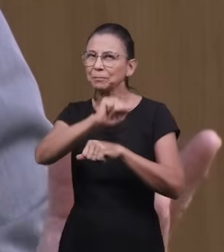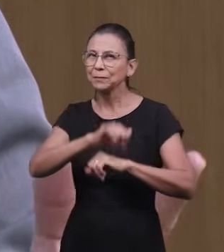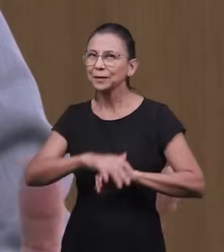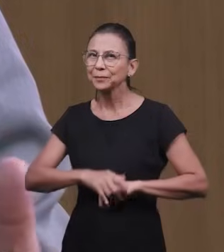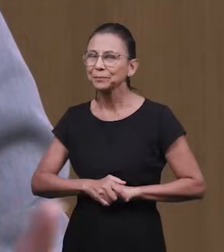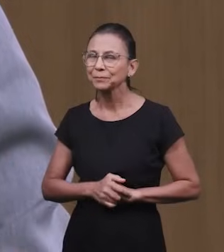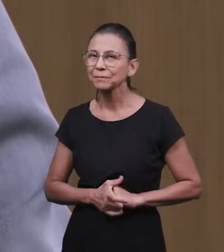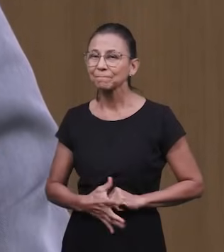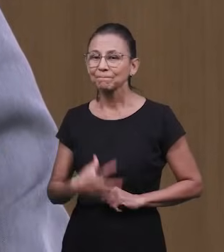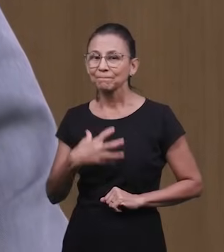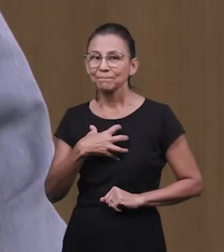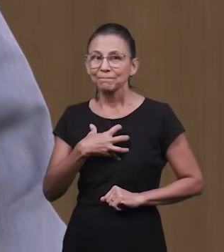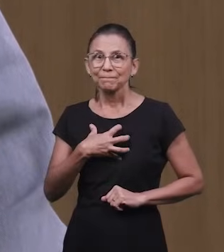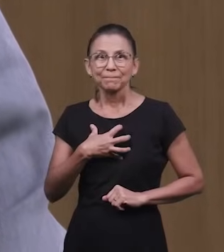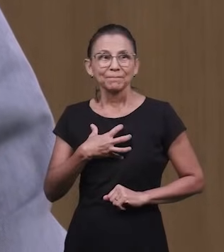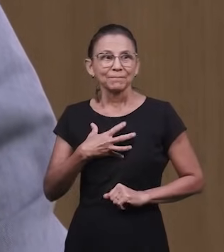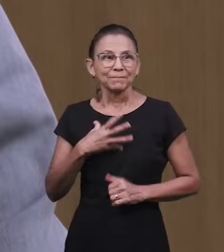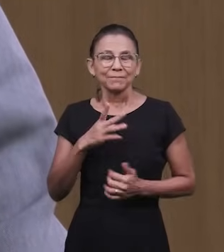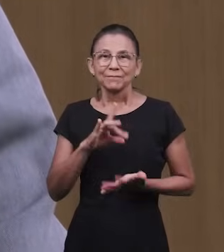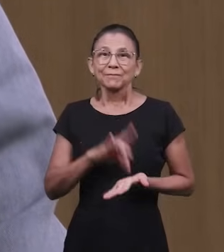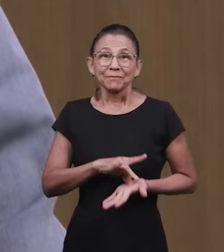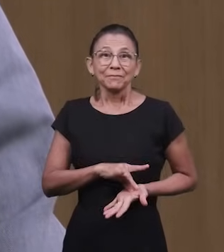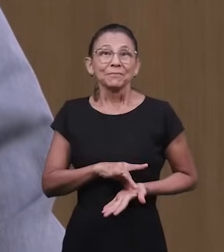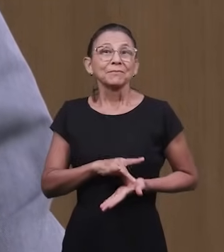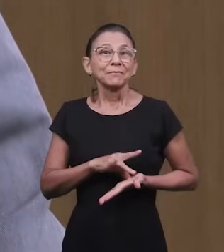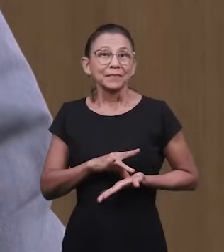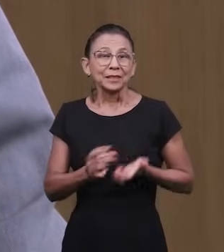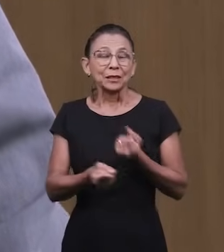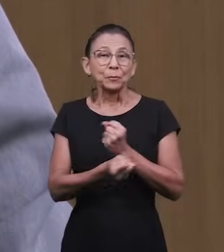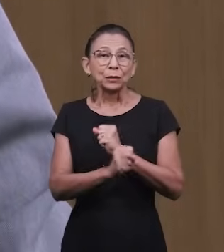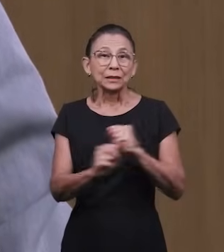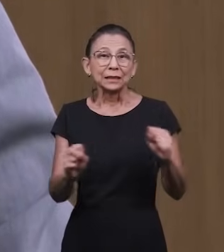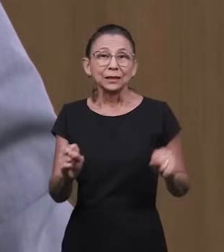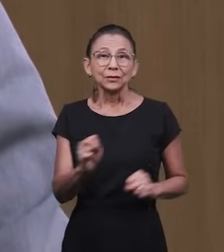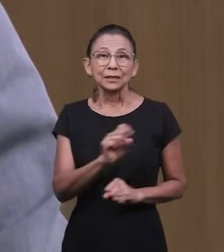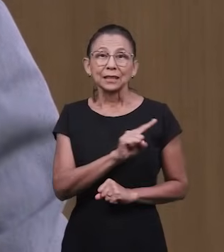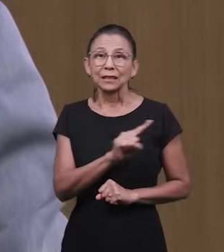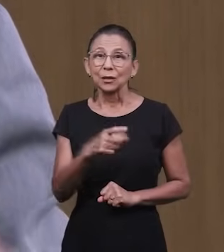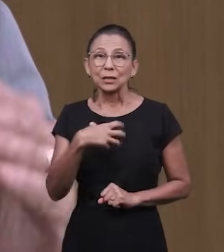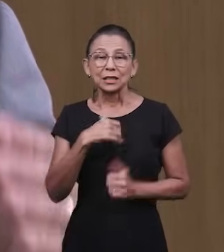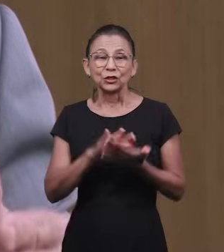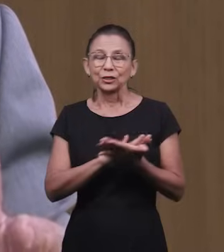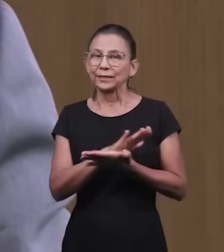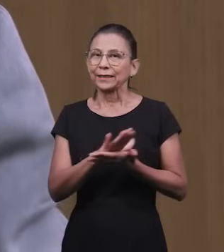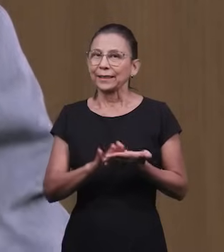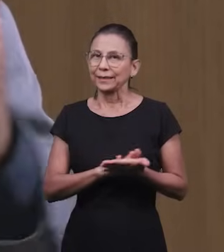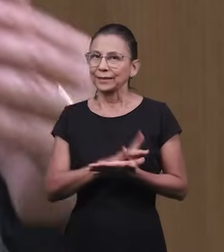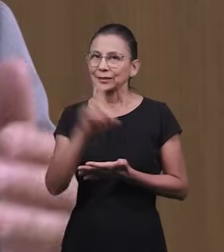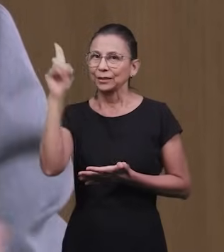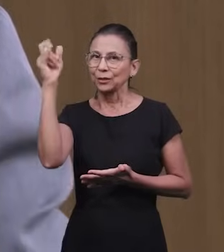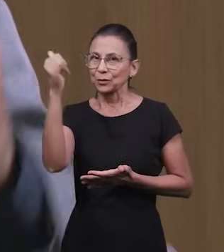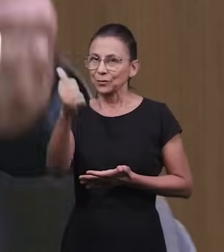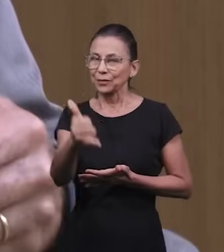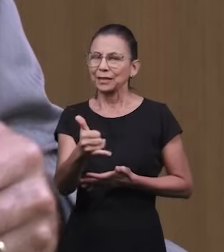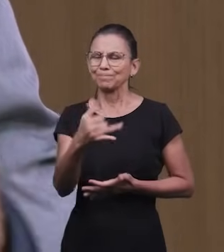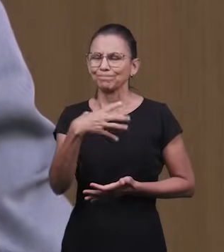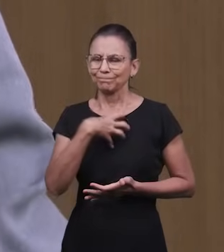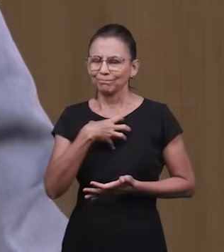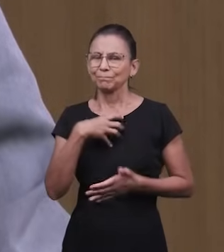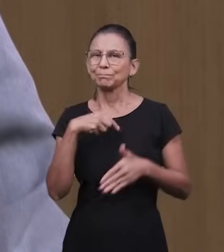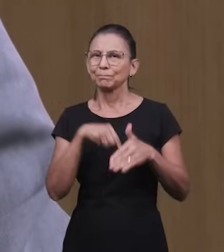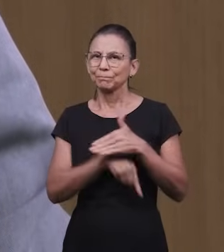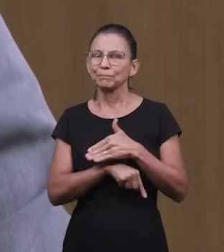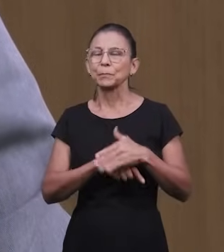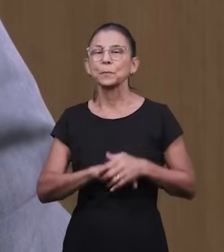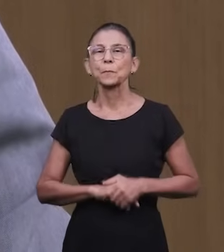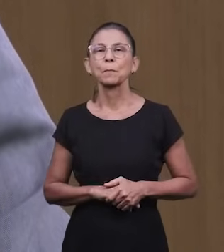não sentir é impossível, né? E aí ela teve uma visão com o local onde ela trabalhava, só mostrou uma situação dentro do